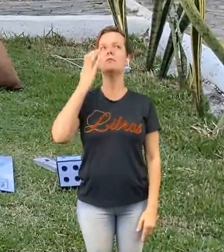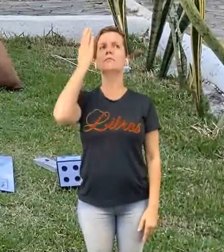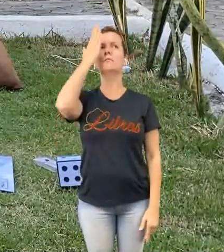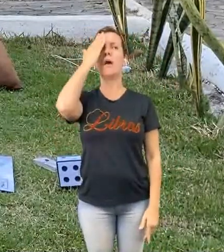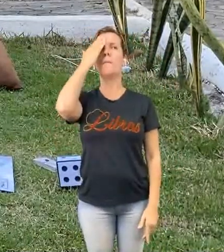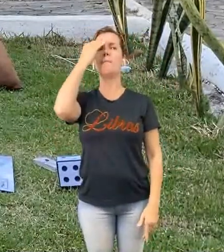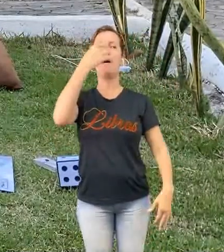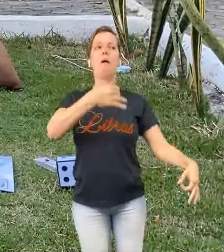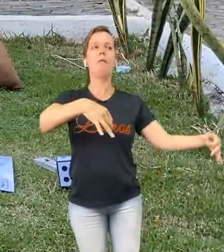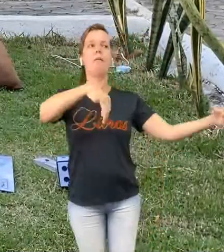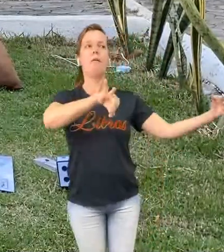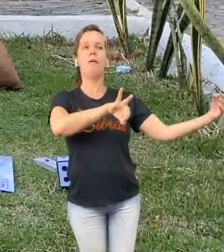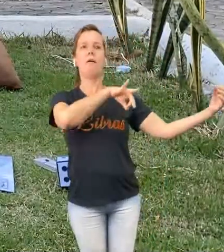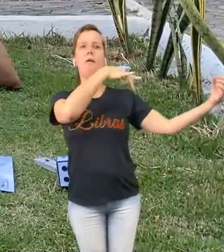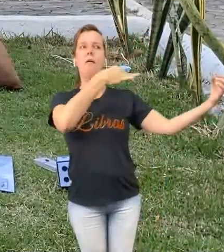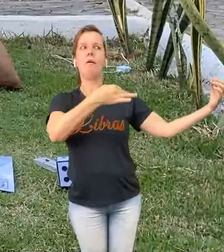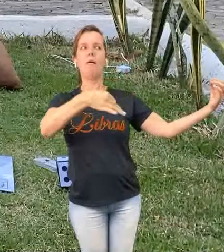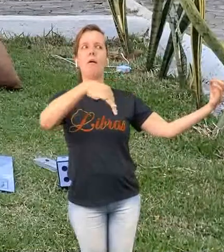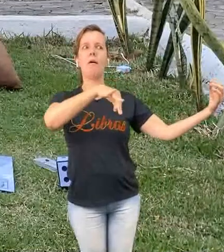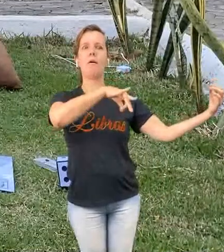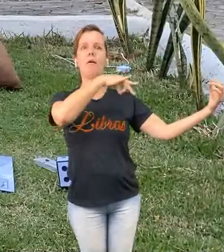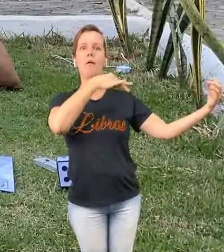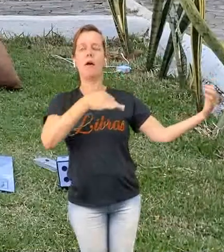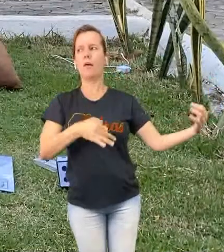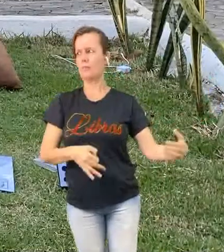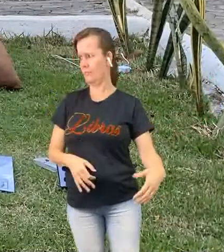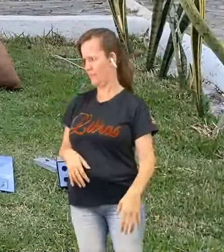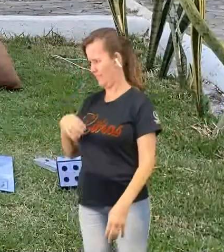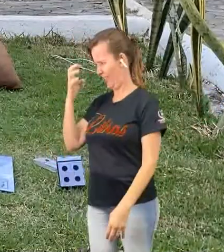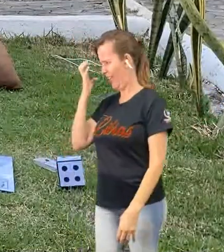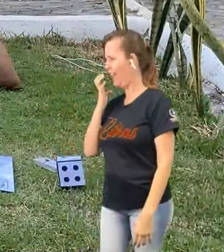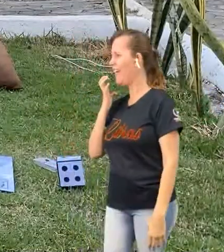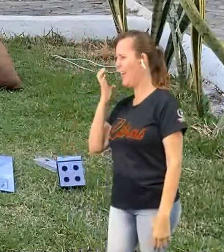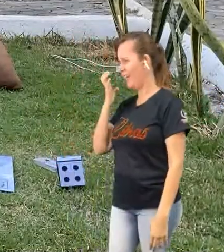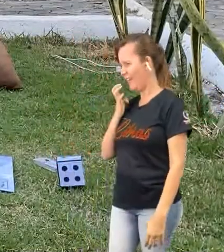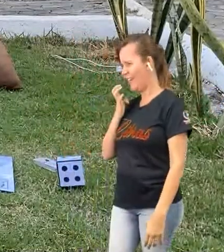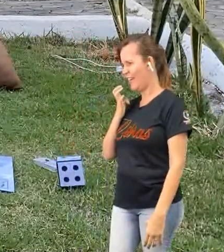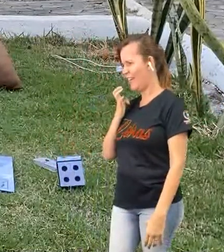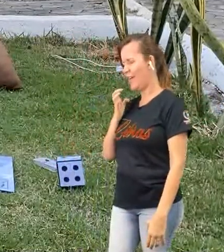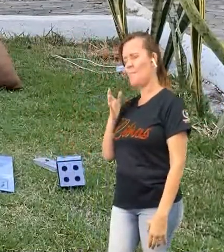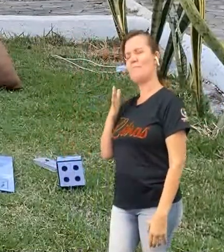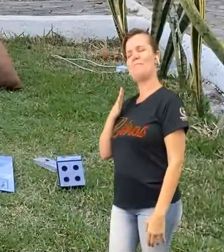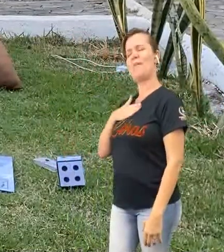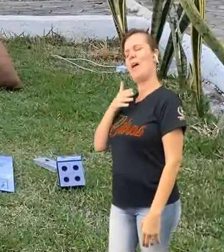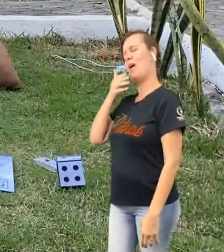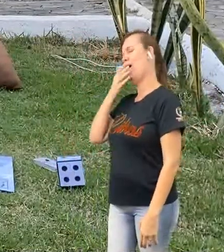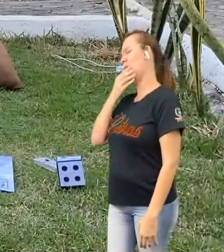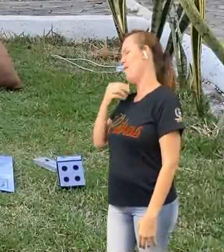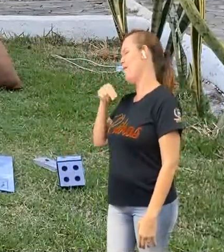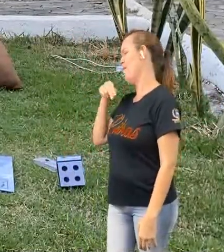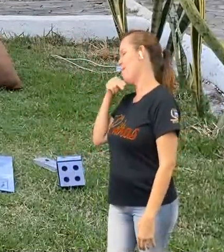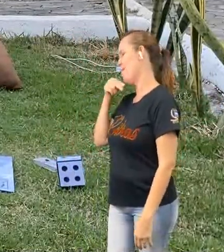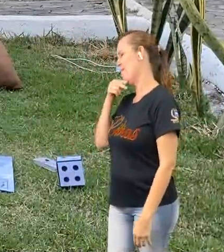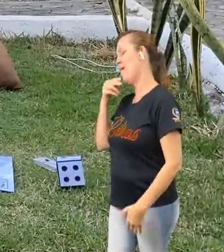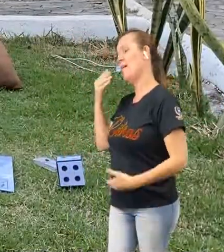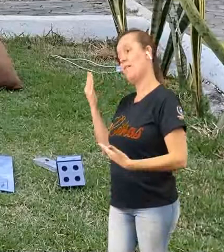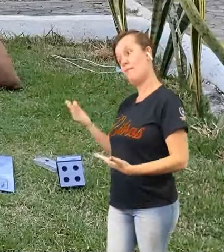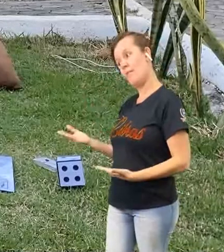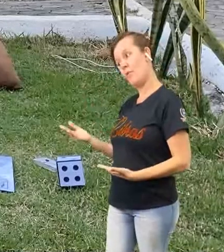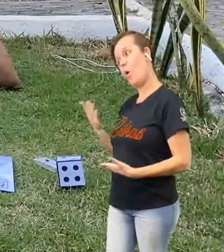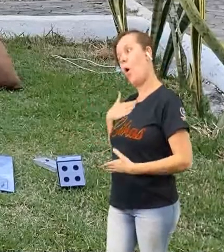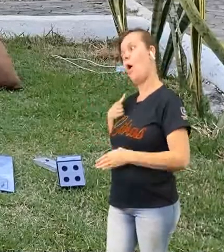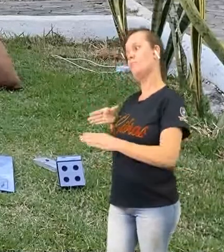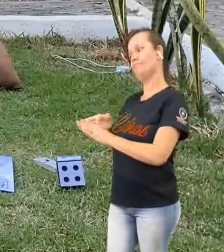tocar violino. Sério? Sim, sim. Meu netinho, então escute